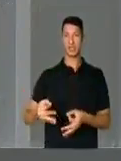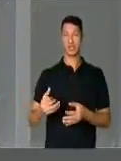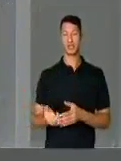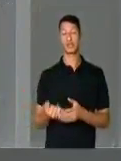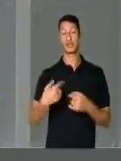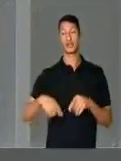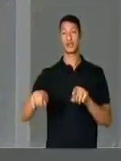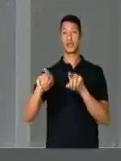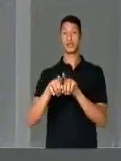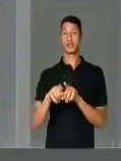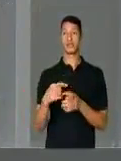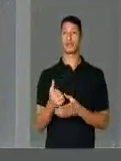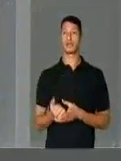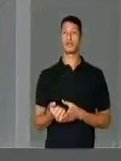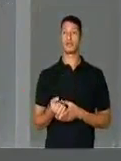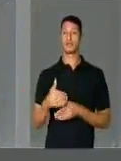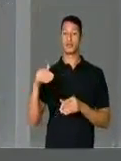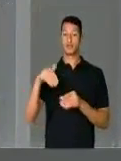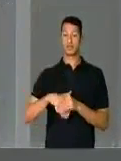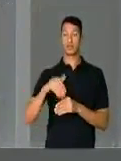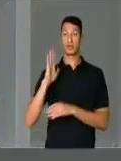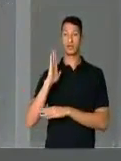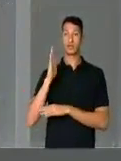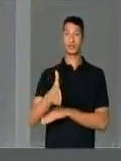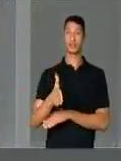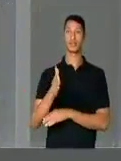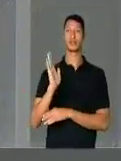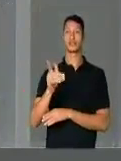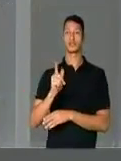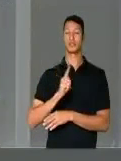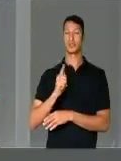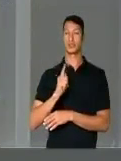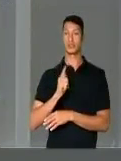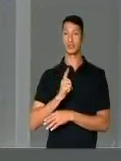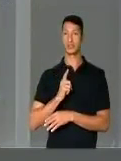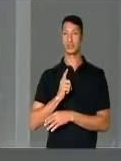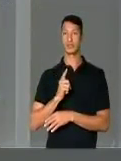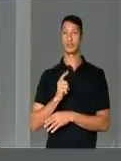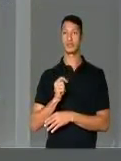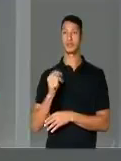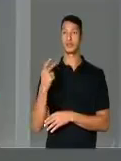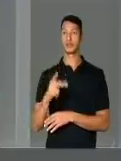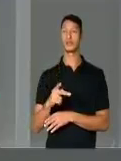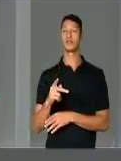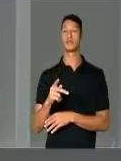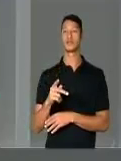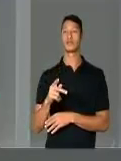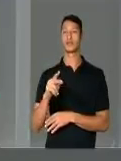incertezas. Então, as eleições diretas, elas têm suas